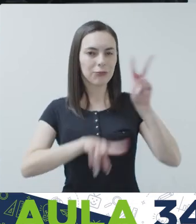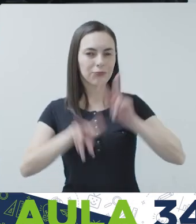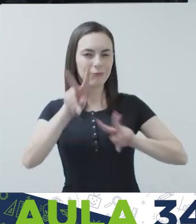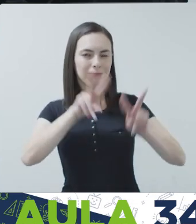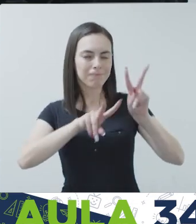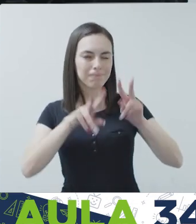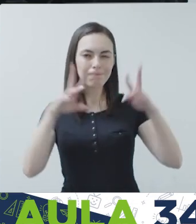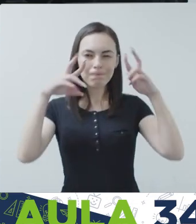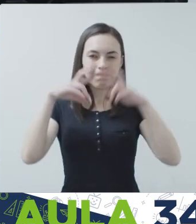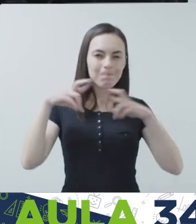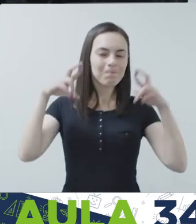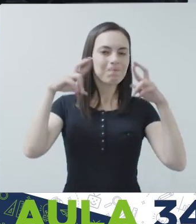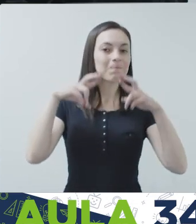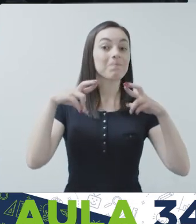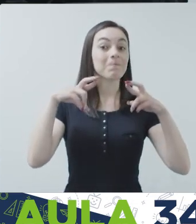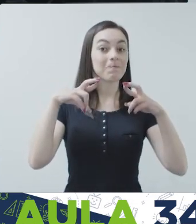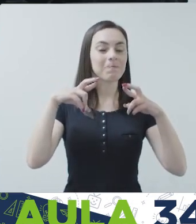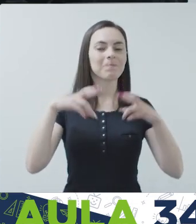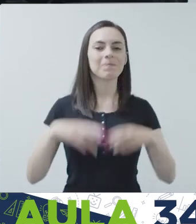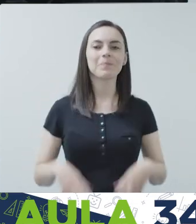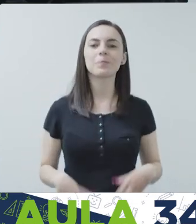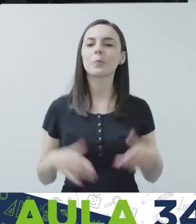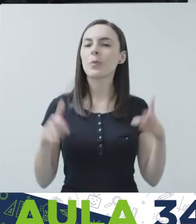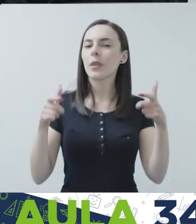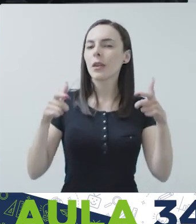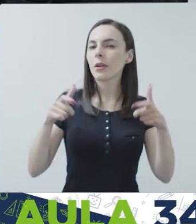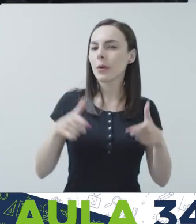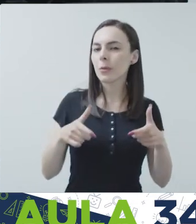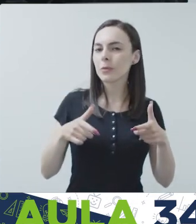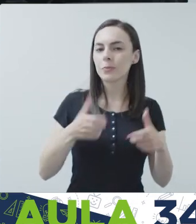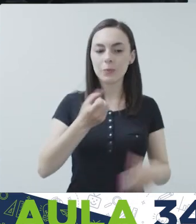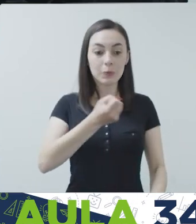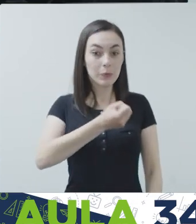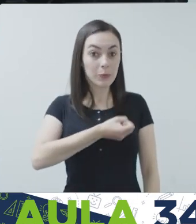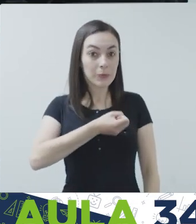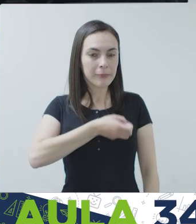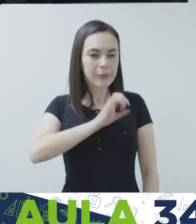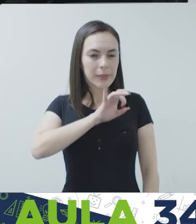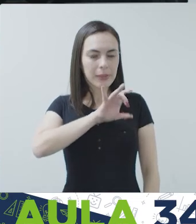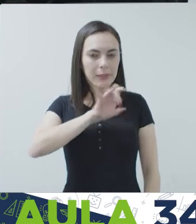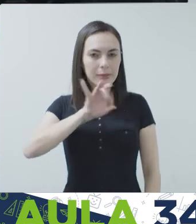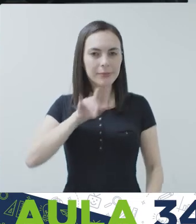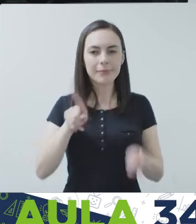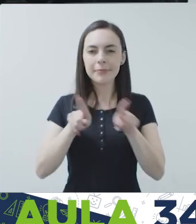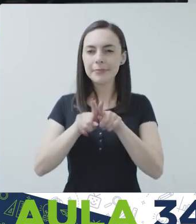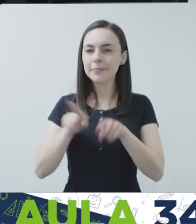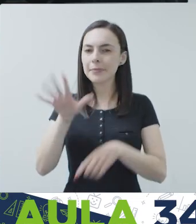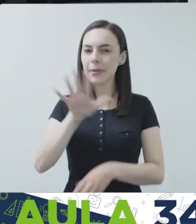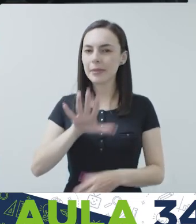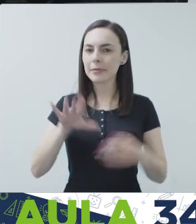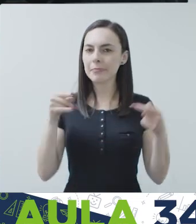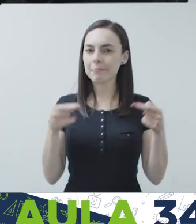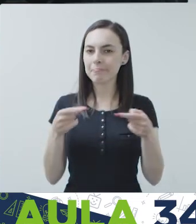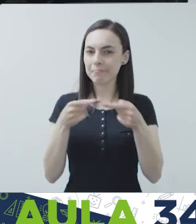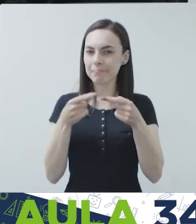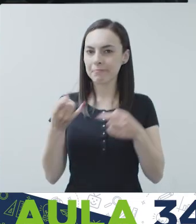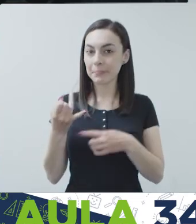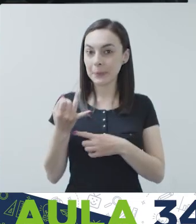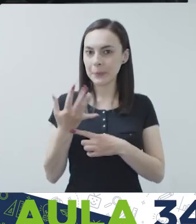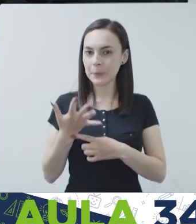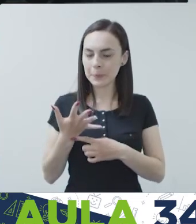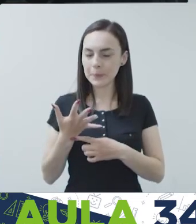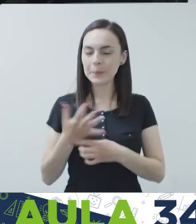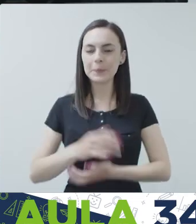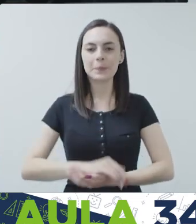Visualizaram, observaram aonde está cada número e a imagem que representa a quantidade desse